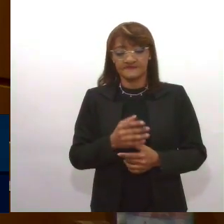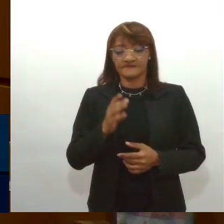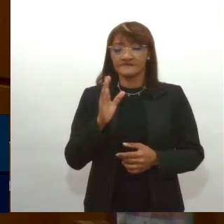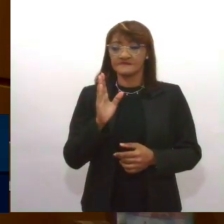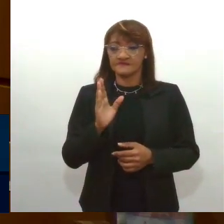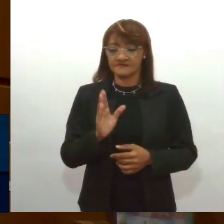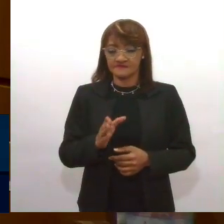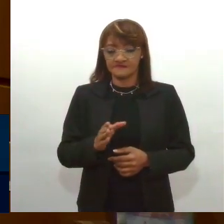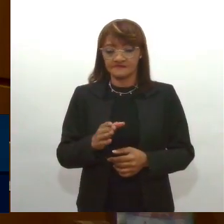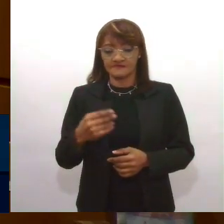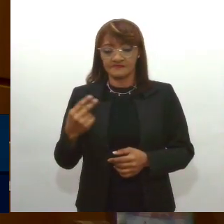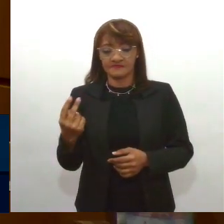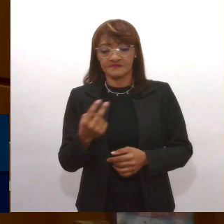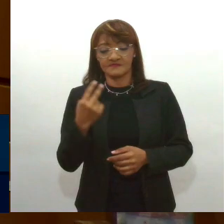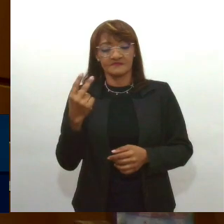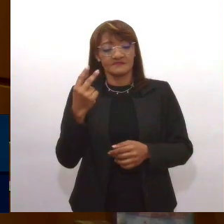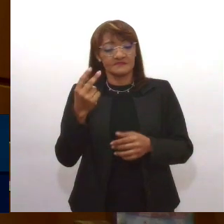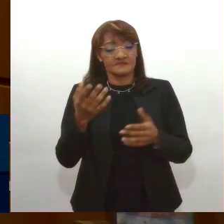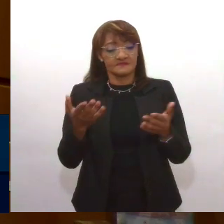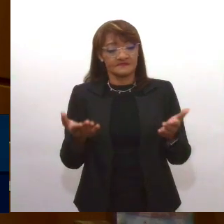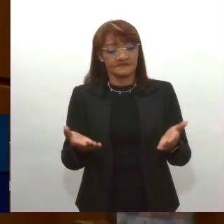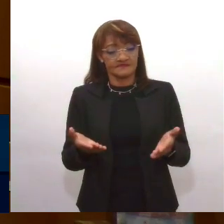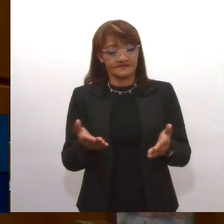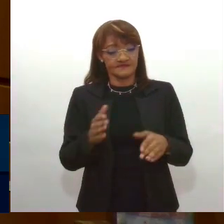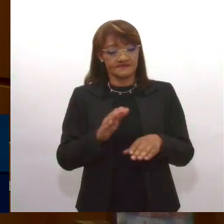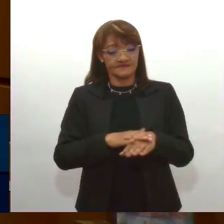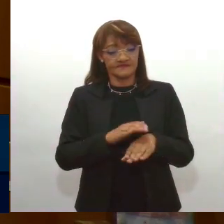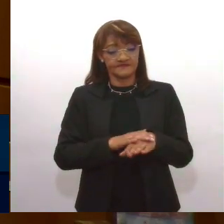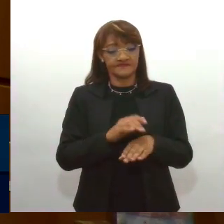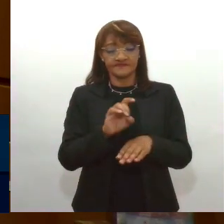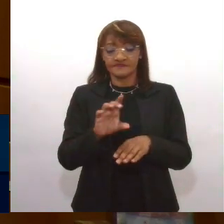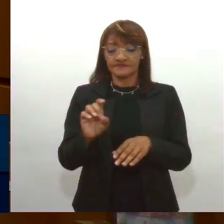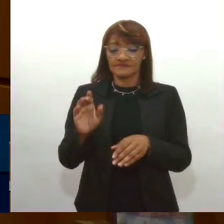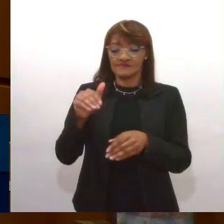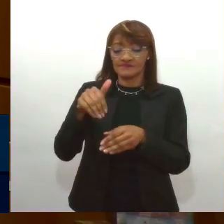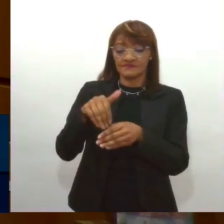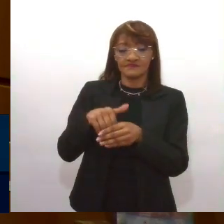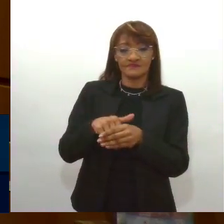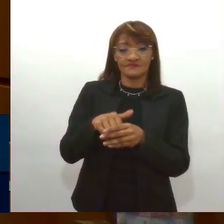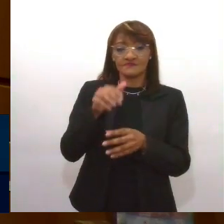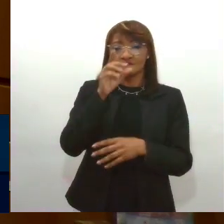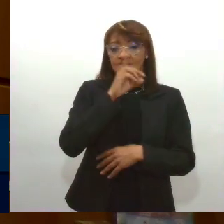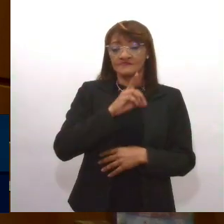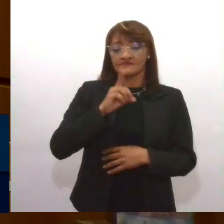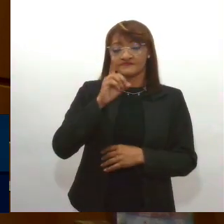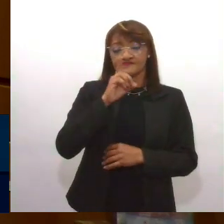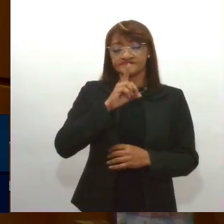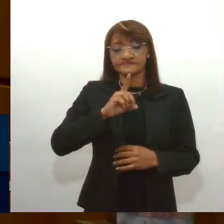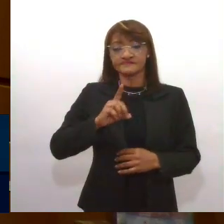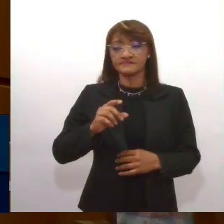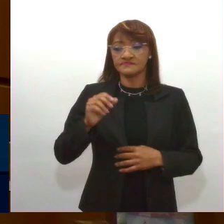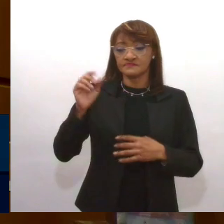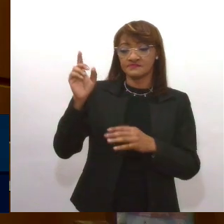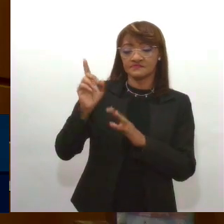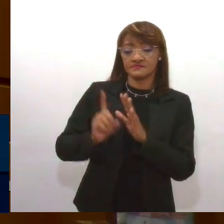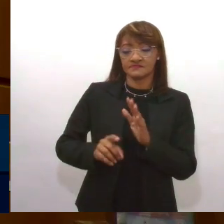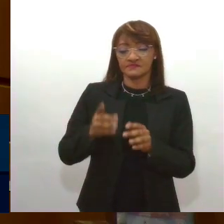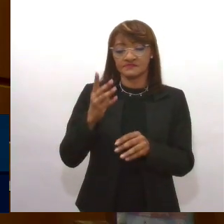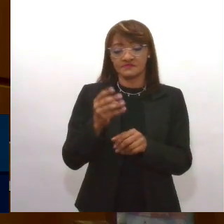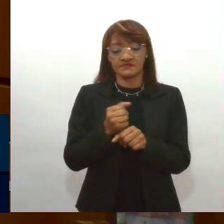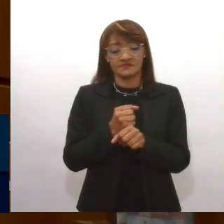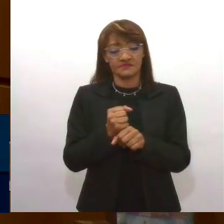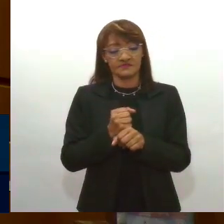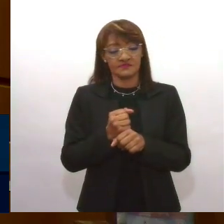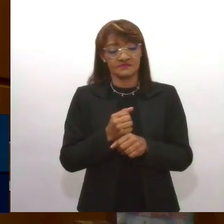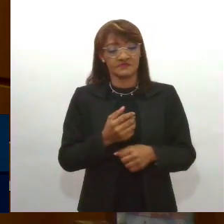urnas no último domingo lhe dando o direito de mais 4 anos para dar continuidade ao trabalho que